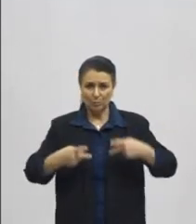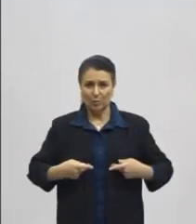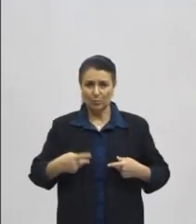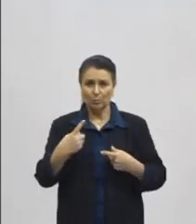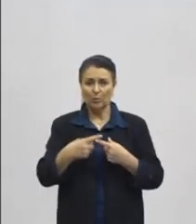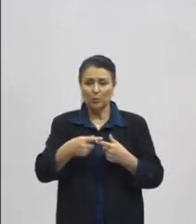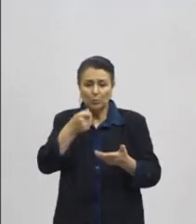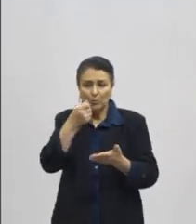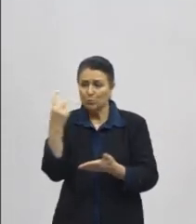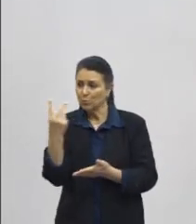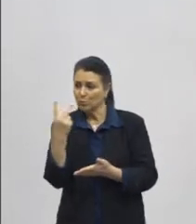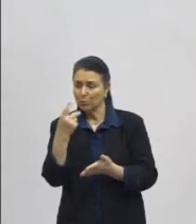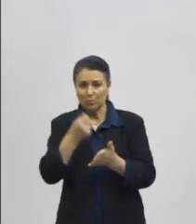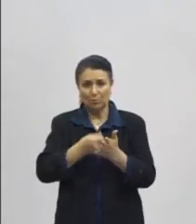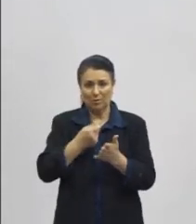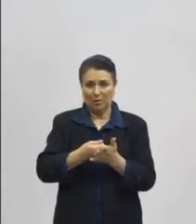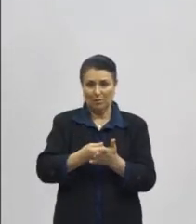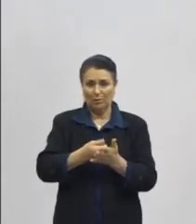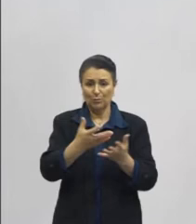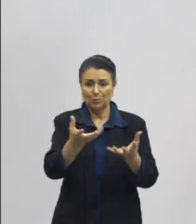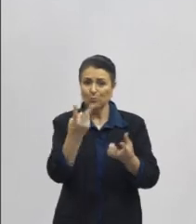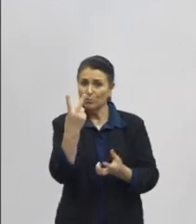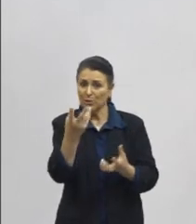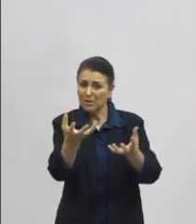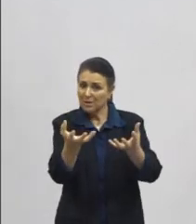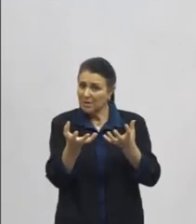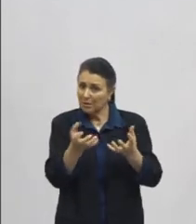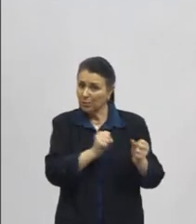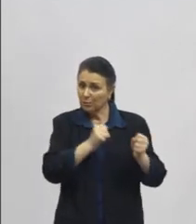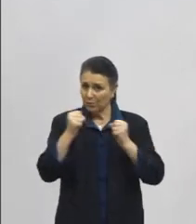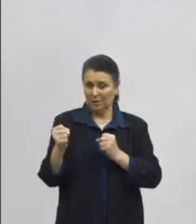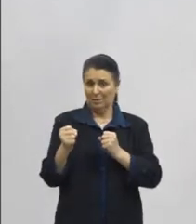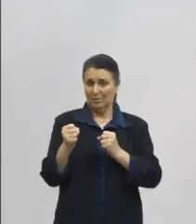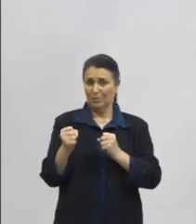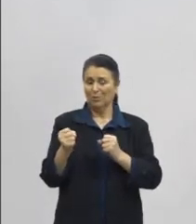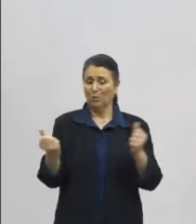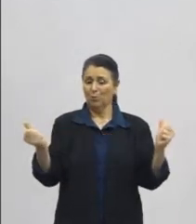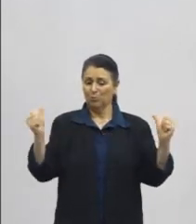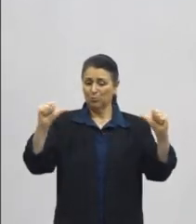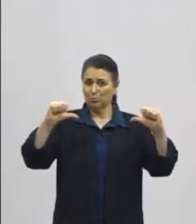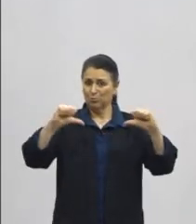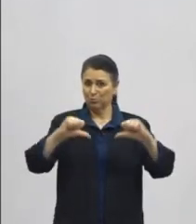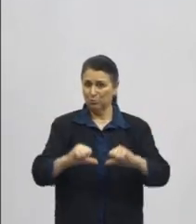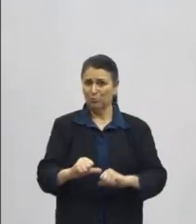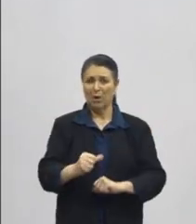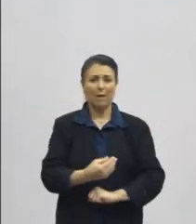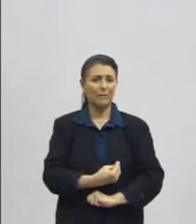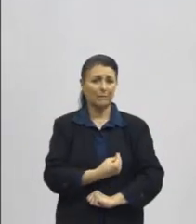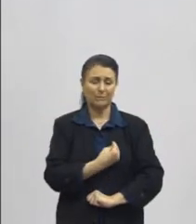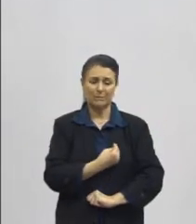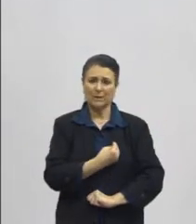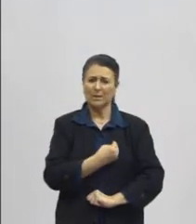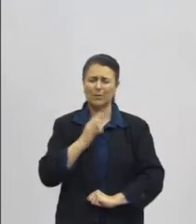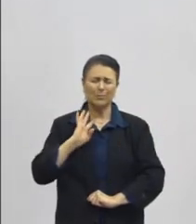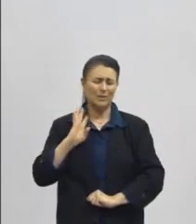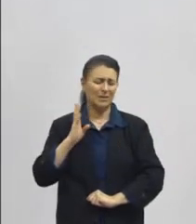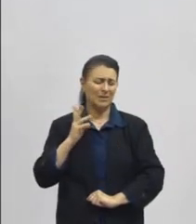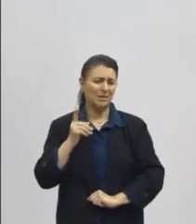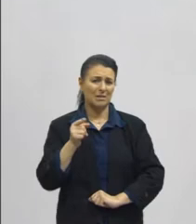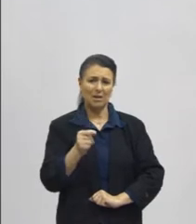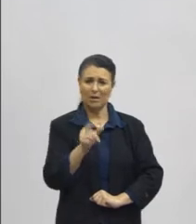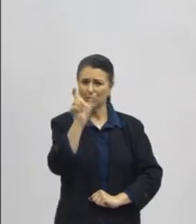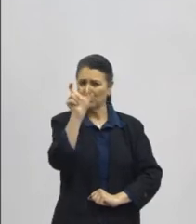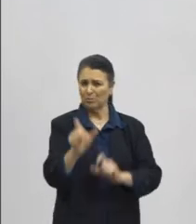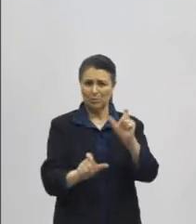por poder Então essa luta de ambos prejudicou muito a vida de milhares de pessoas né e marcou aí o século 20